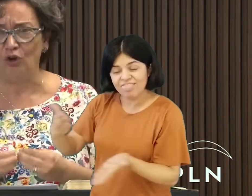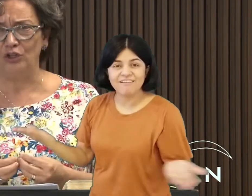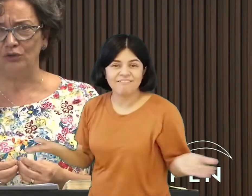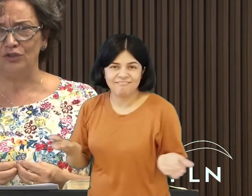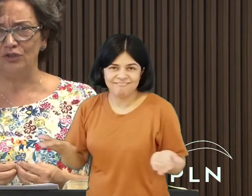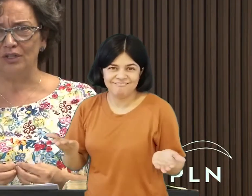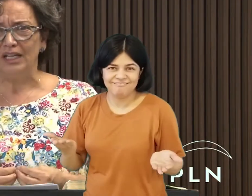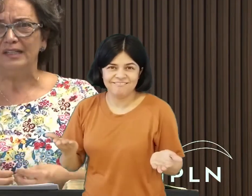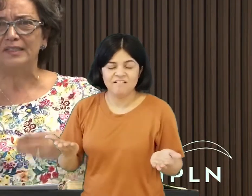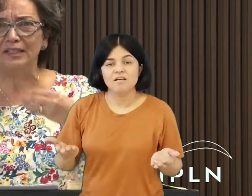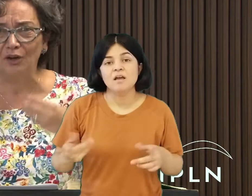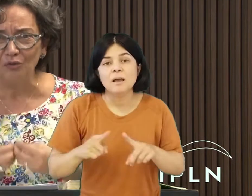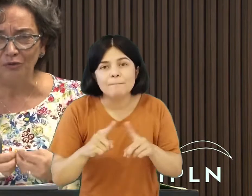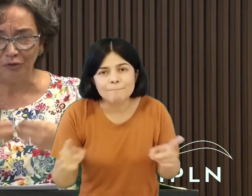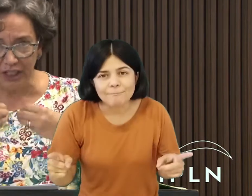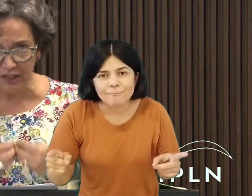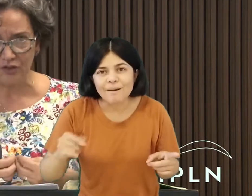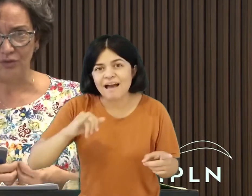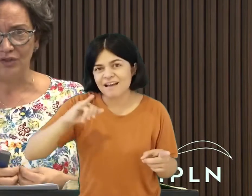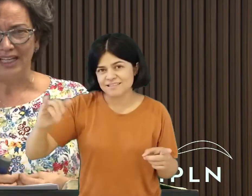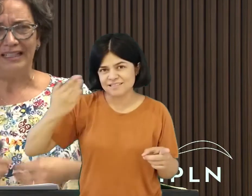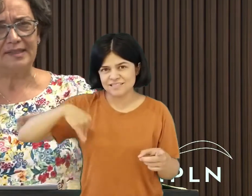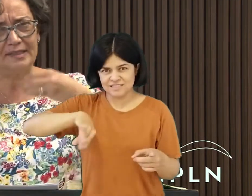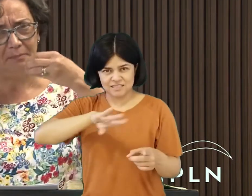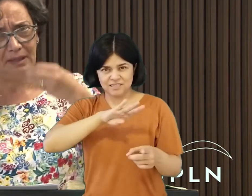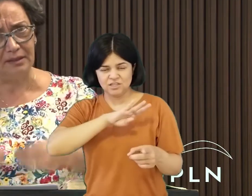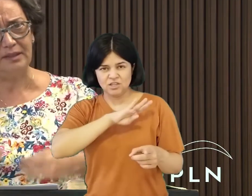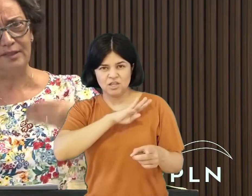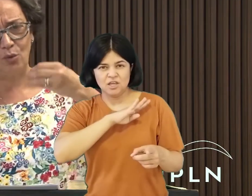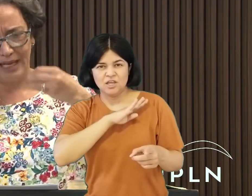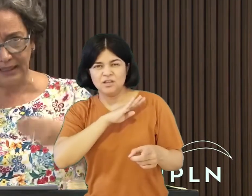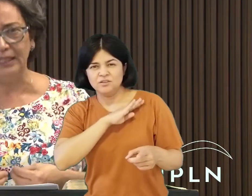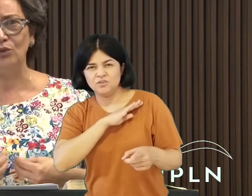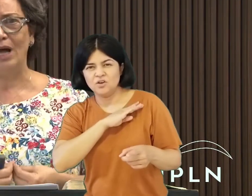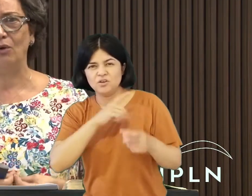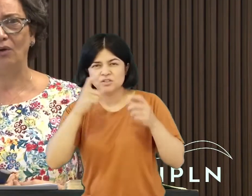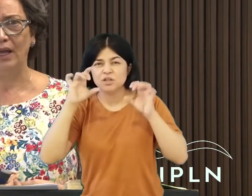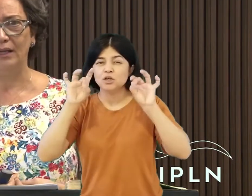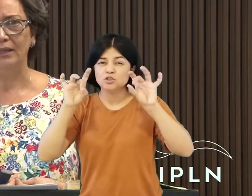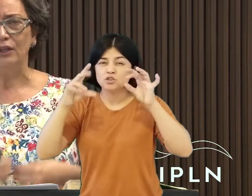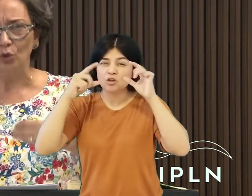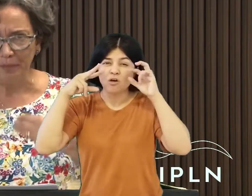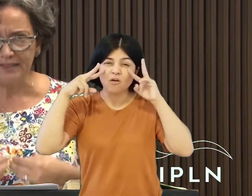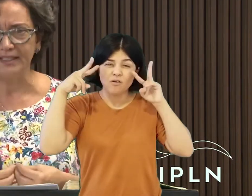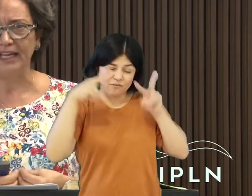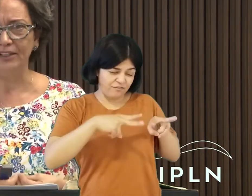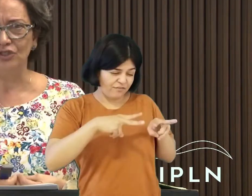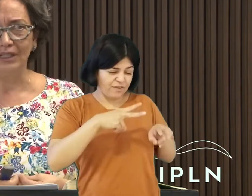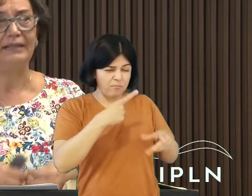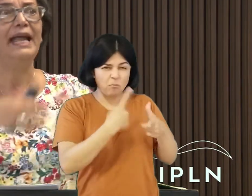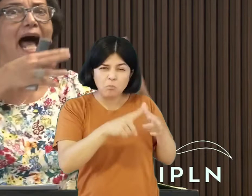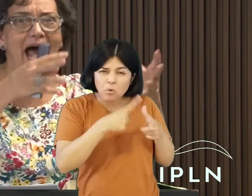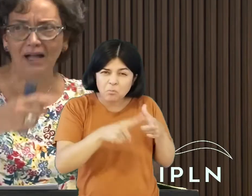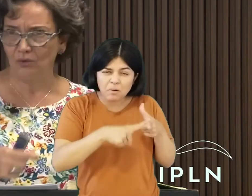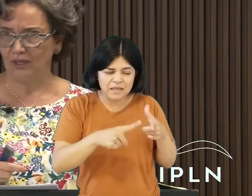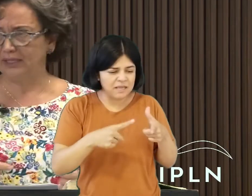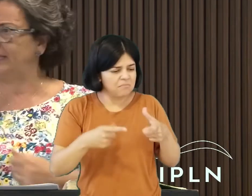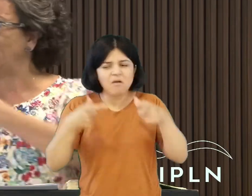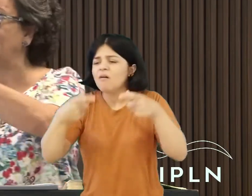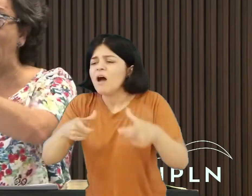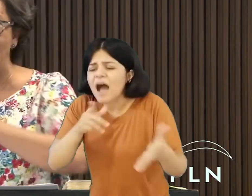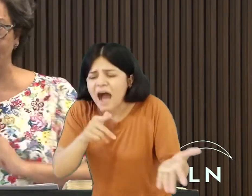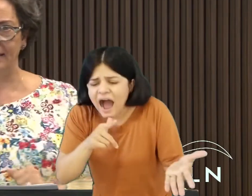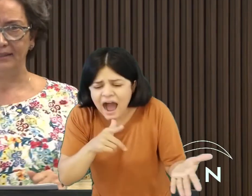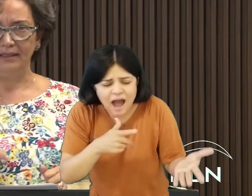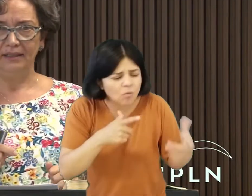nossos olhos estão fixos nas demandas do aqui e do agora, do presente, cadê a água? Cadê